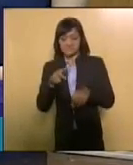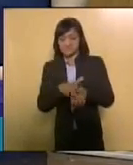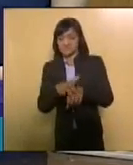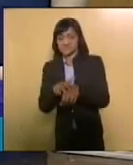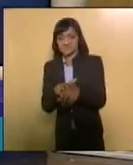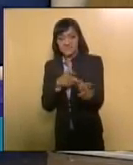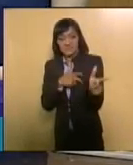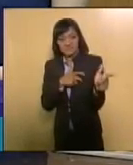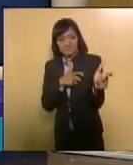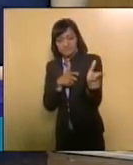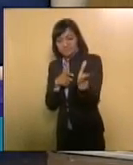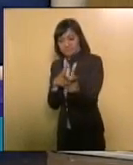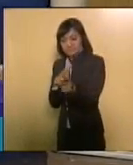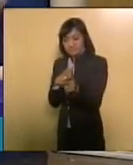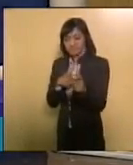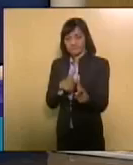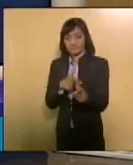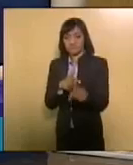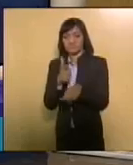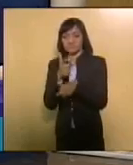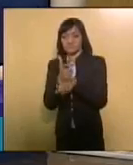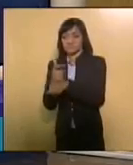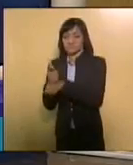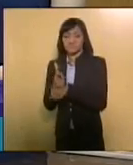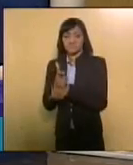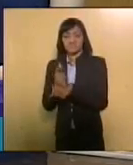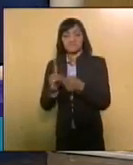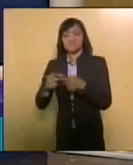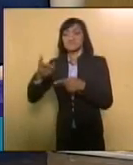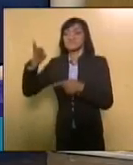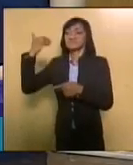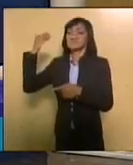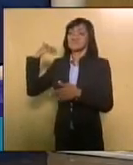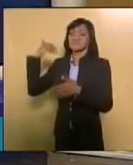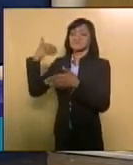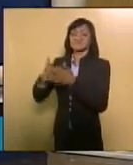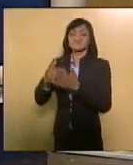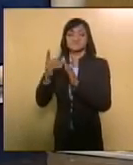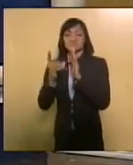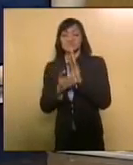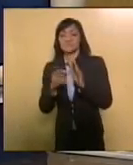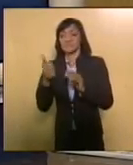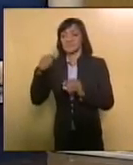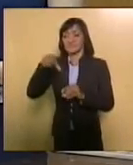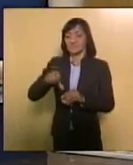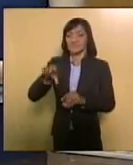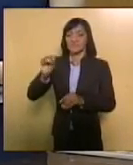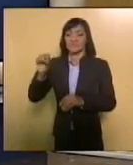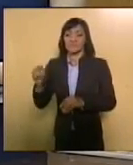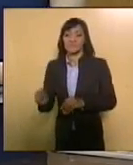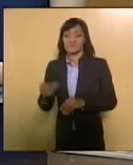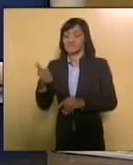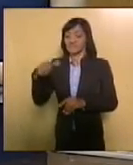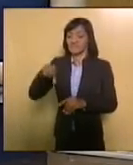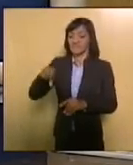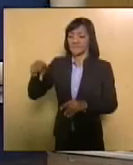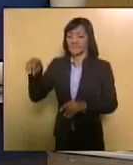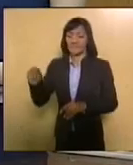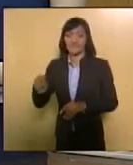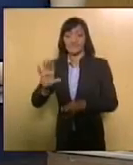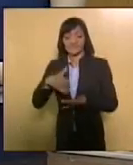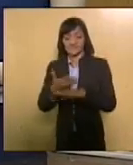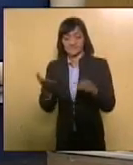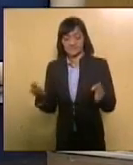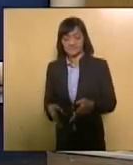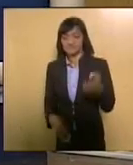pistolas revólveres que ainda são e vem daquela época da década de 80 90 ainda hoje no Brasil né